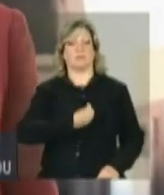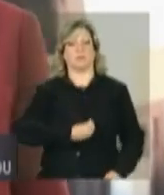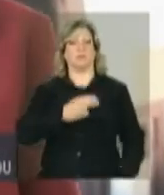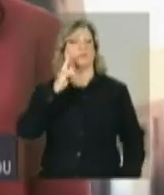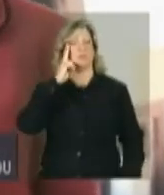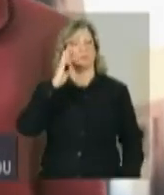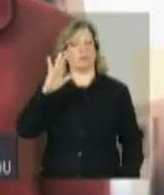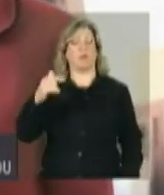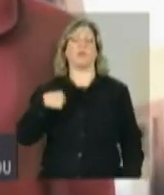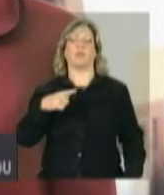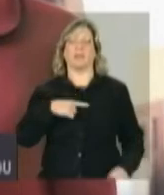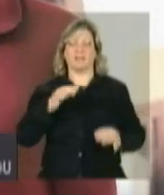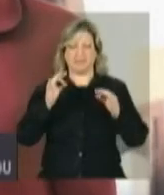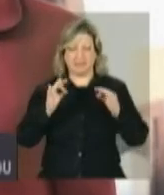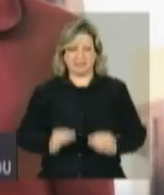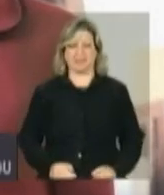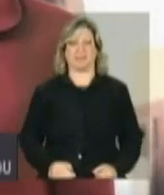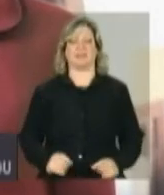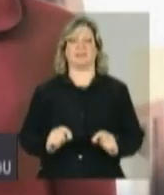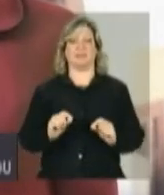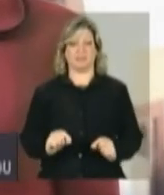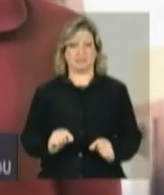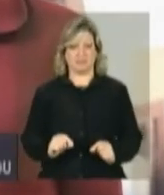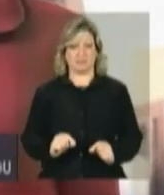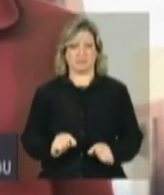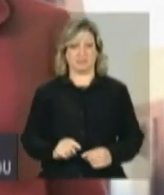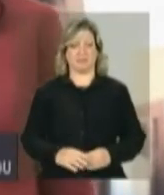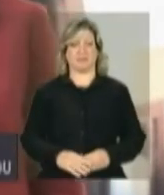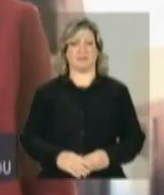E eu tenho certeza que